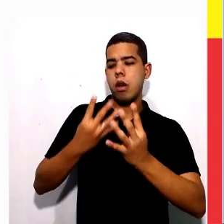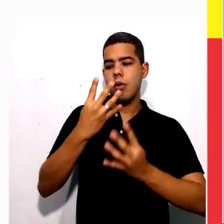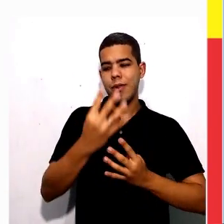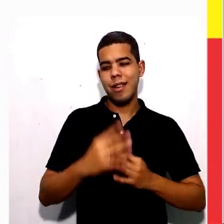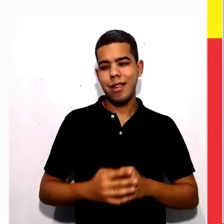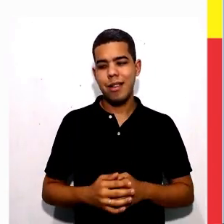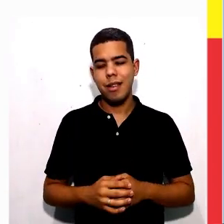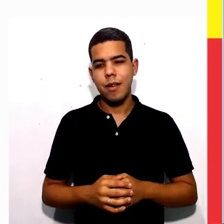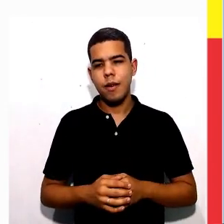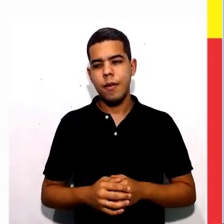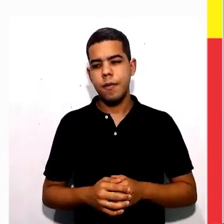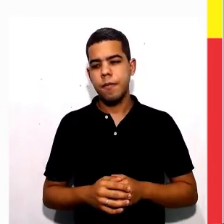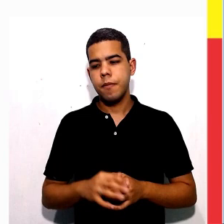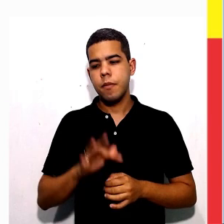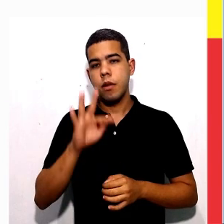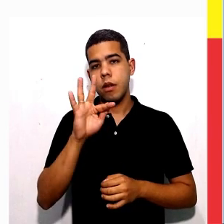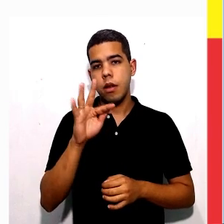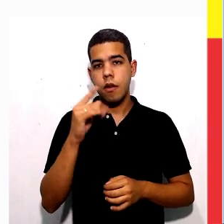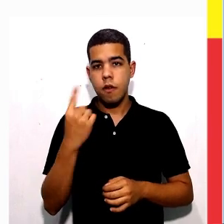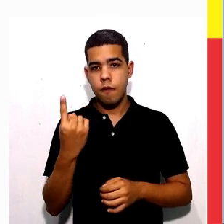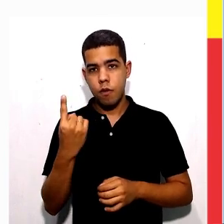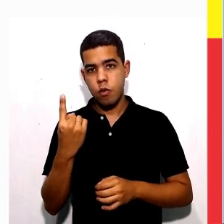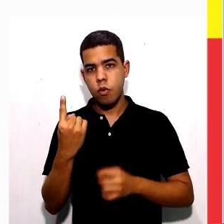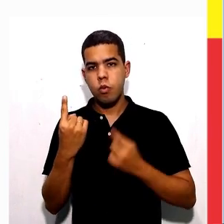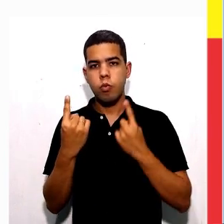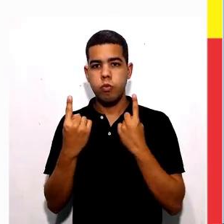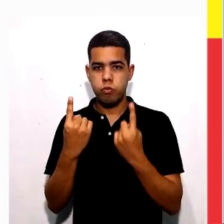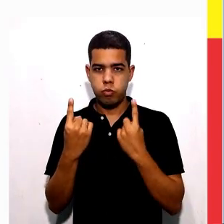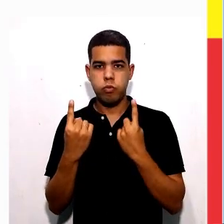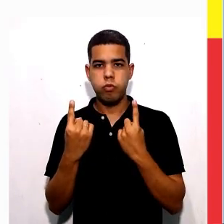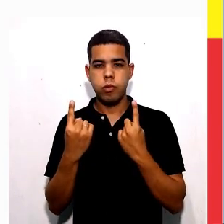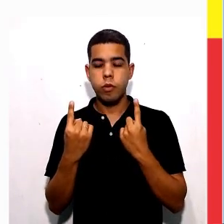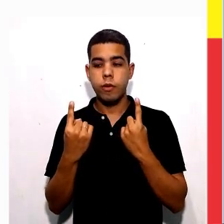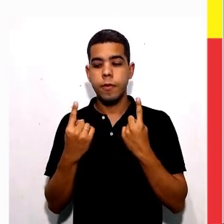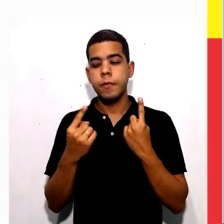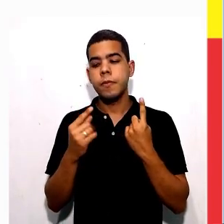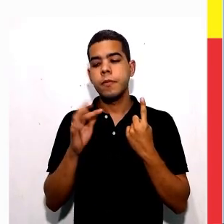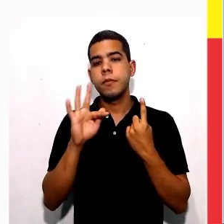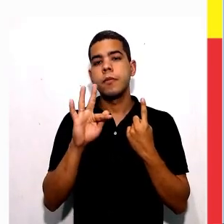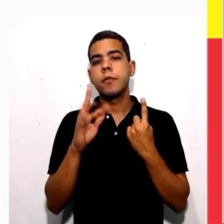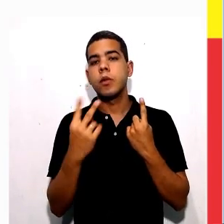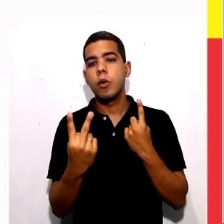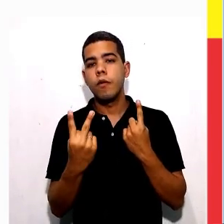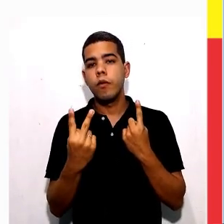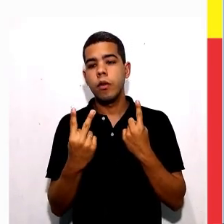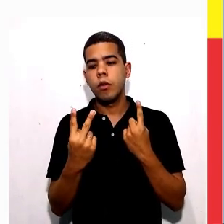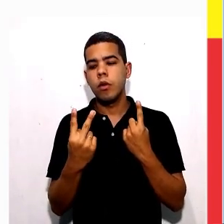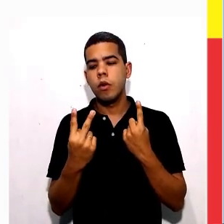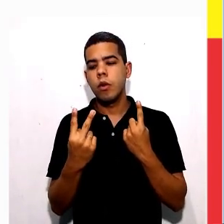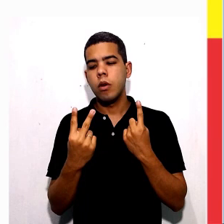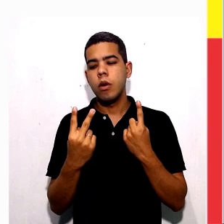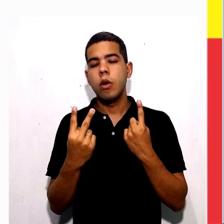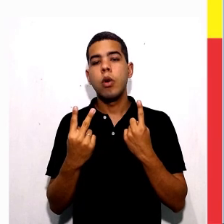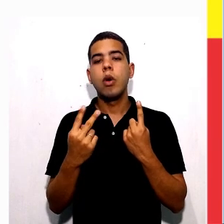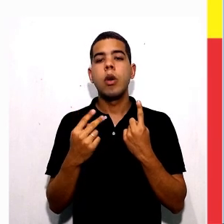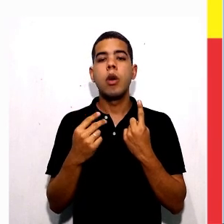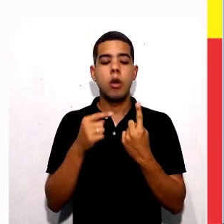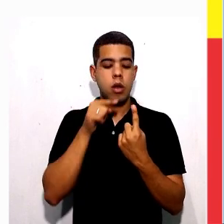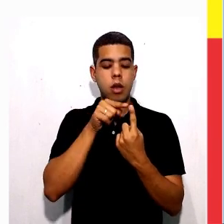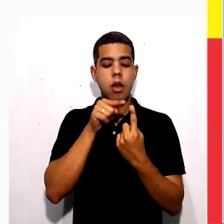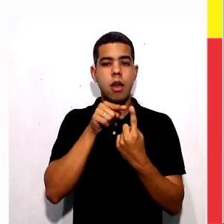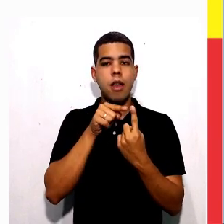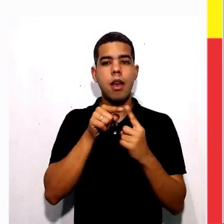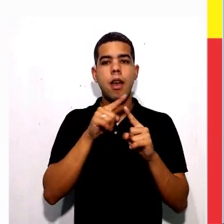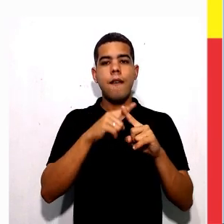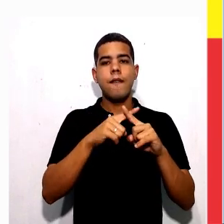ó, F1, primeira, uma curva. Quer dizer, um segmento. F2, 1